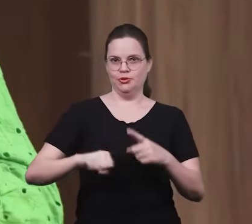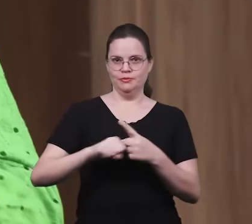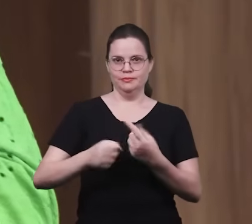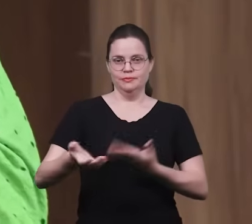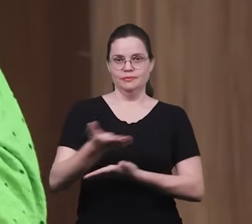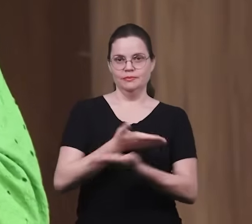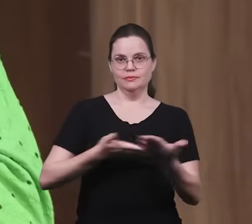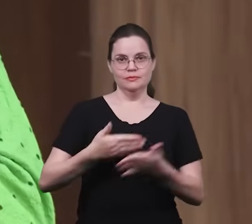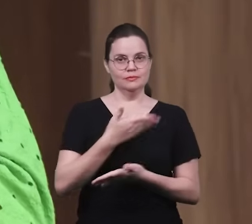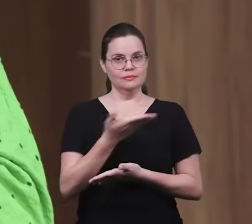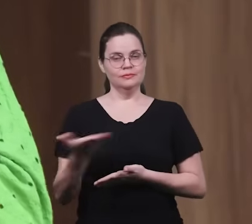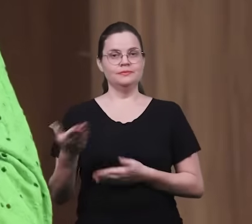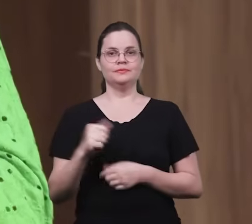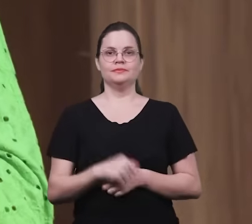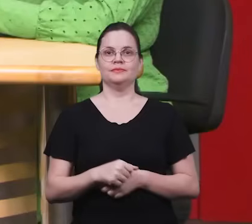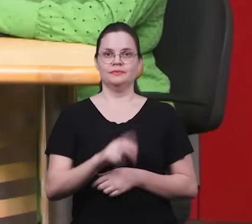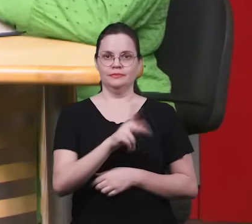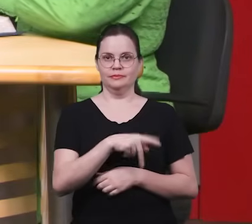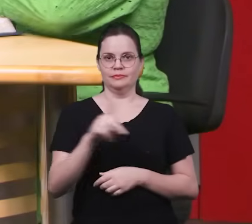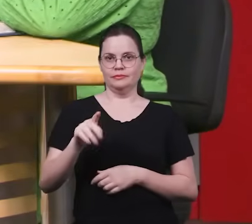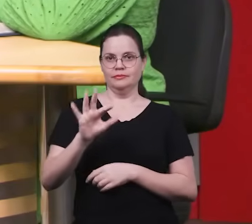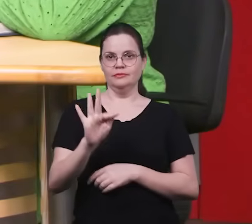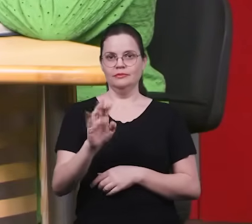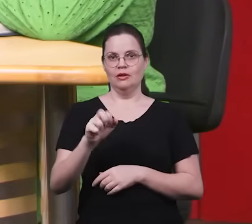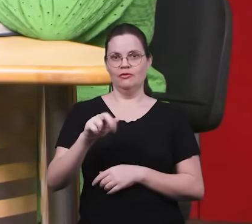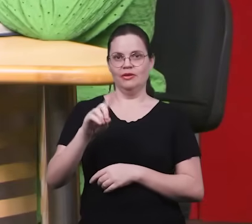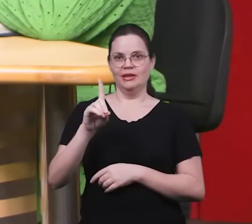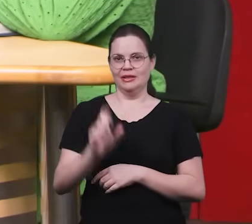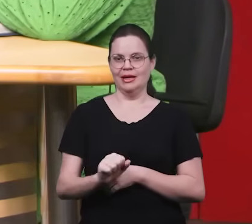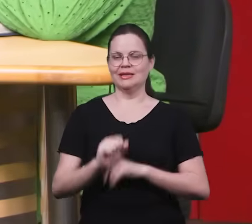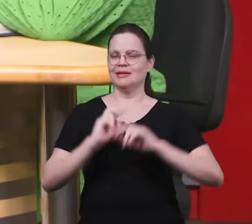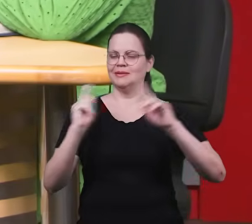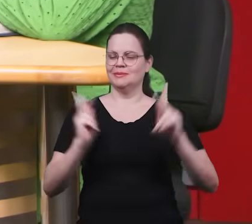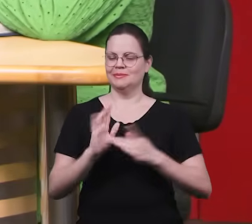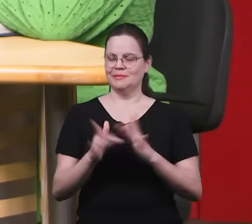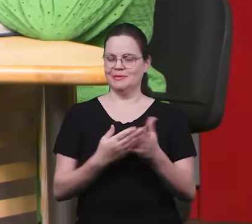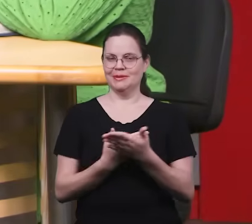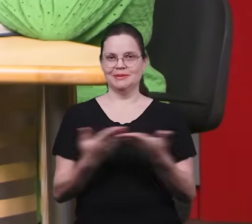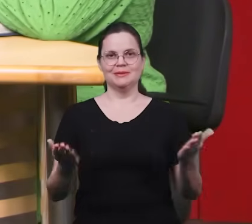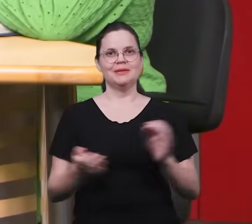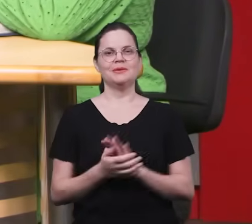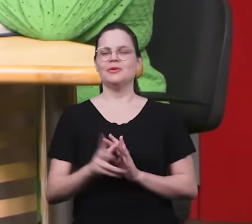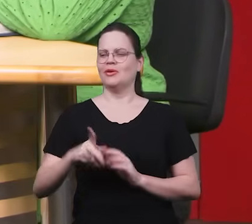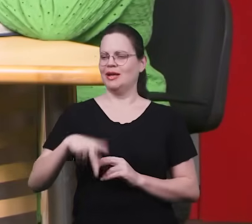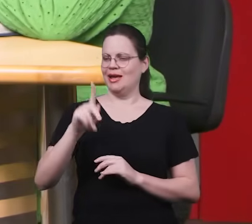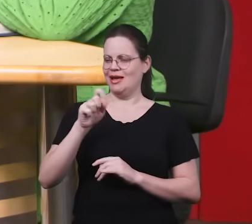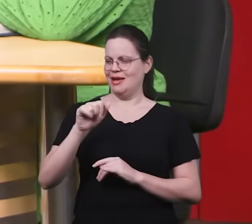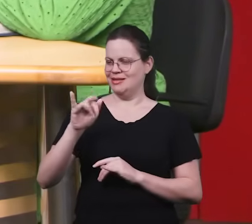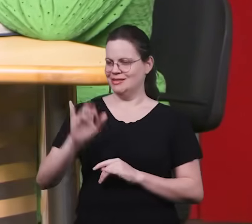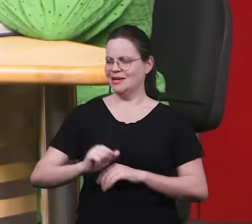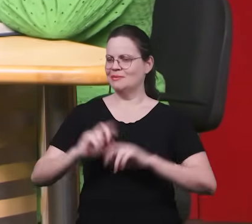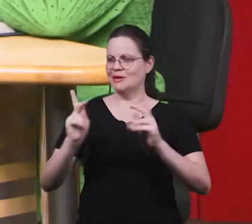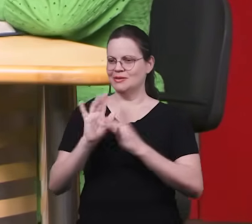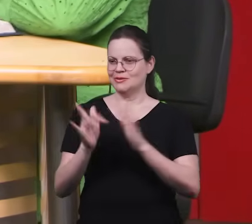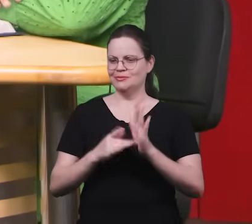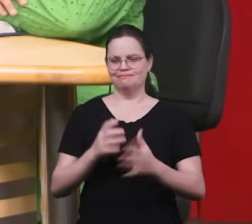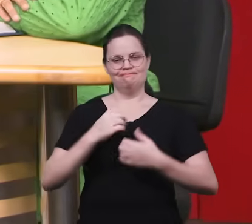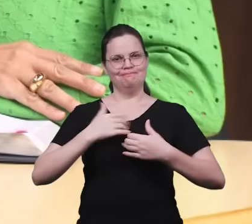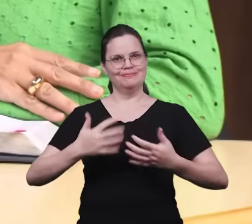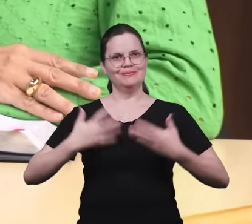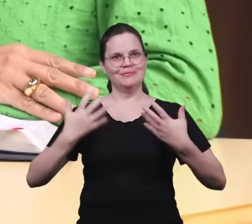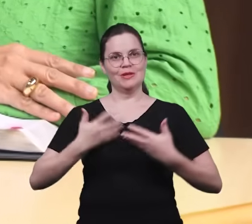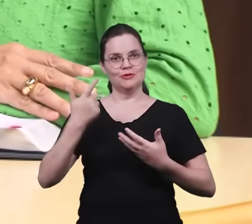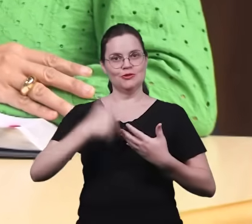está presente conosco a minha amiga, a professora Fernanda Becali. Paz do Senhor, Fernanda. Paz do Senhor, Kézia. É uma alegria estarmos juntas em mais